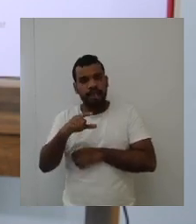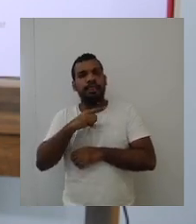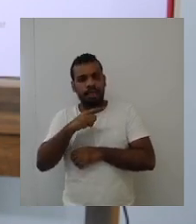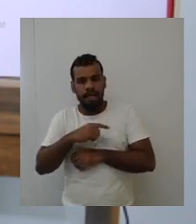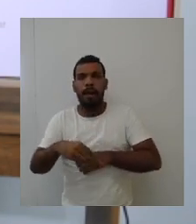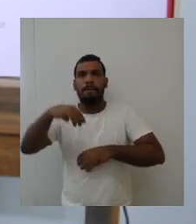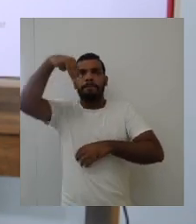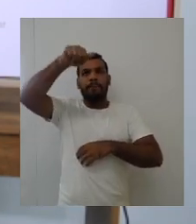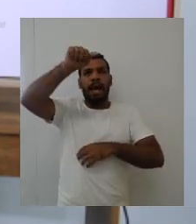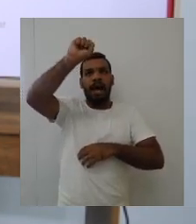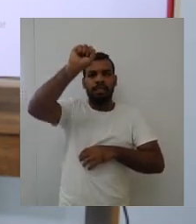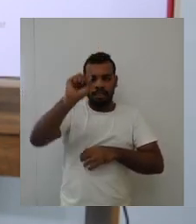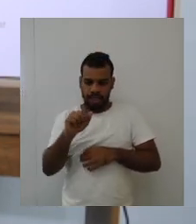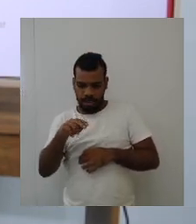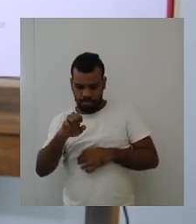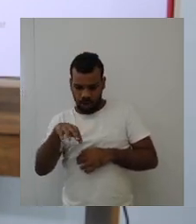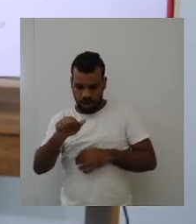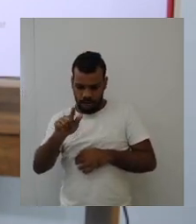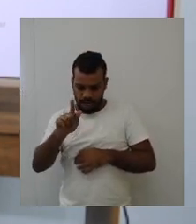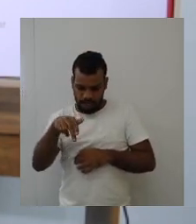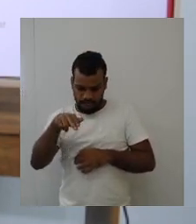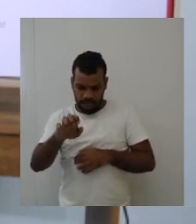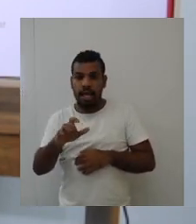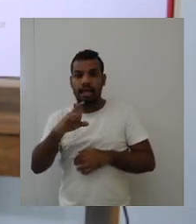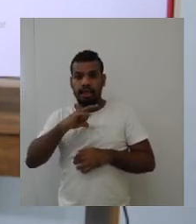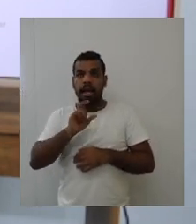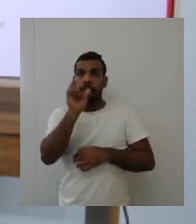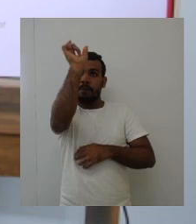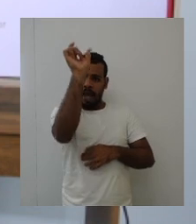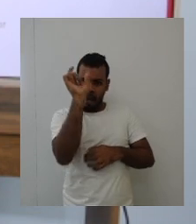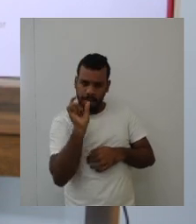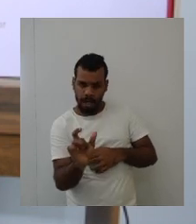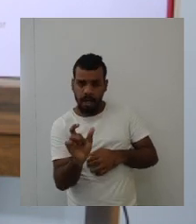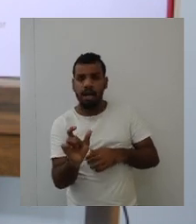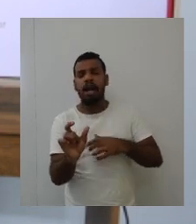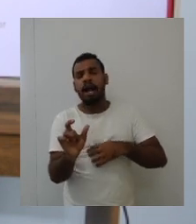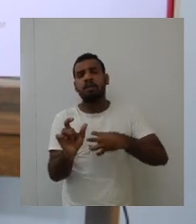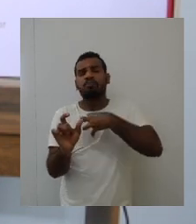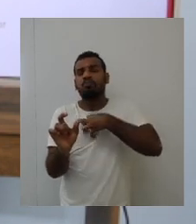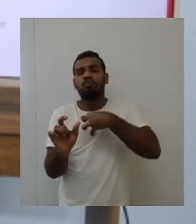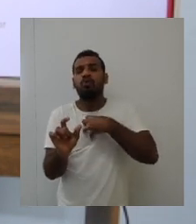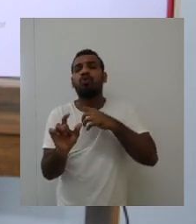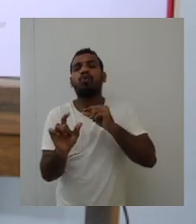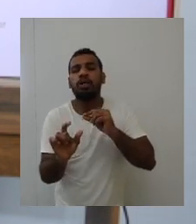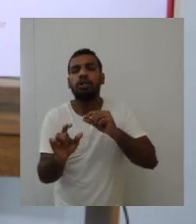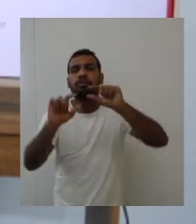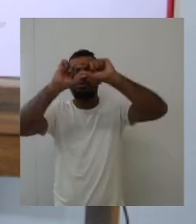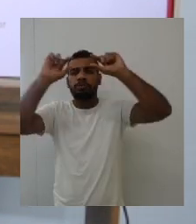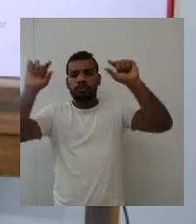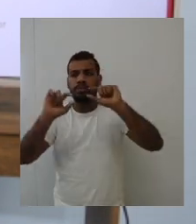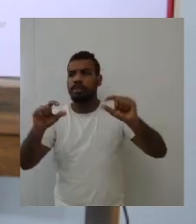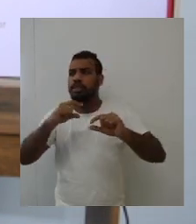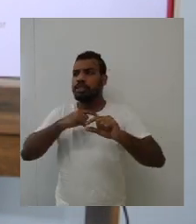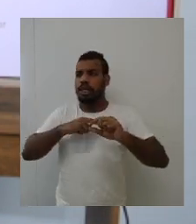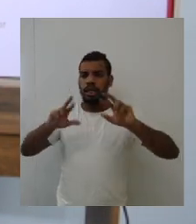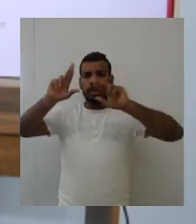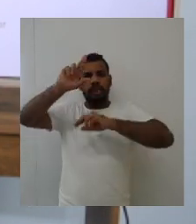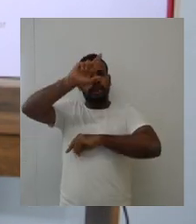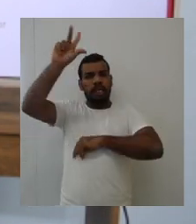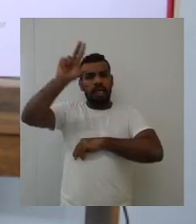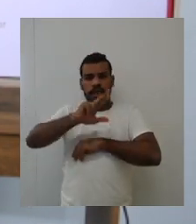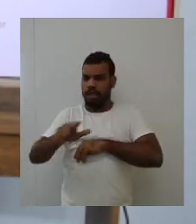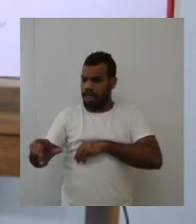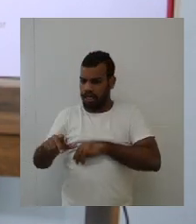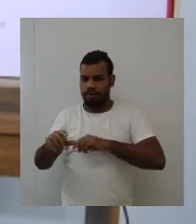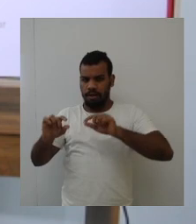expressando ideia de oposição, elas expressam sentidos distintos no texto,